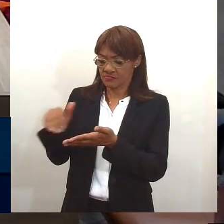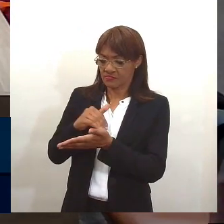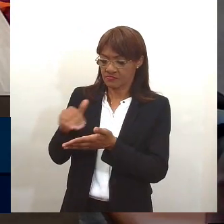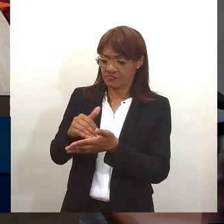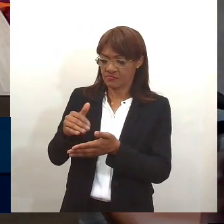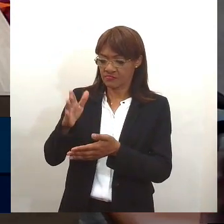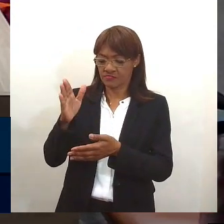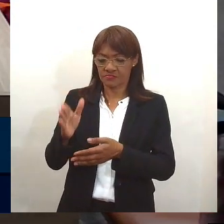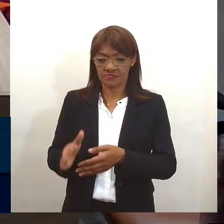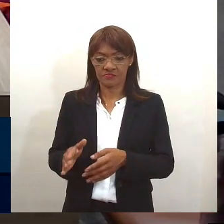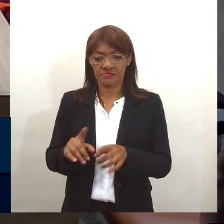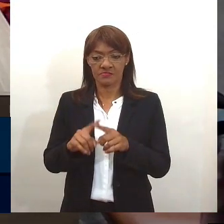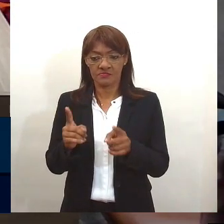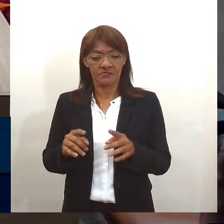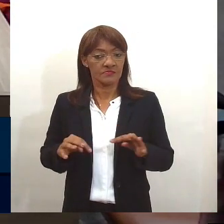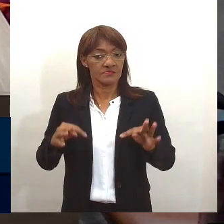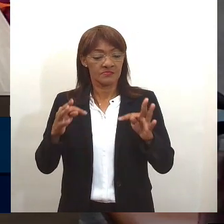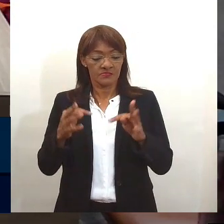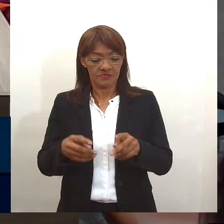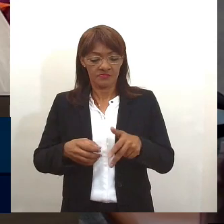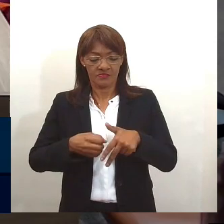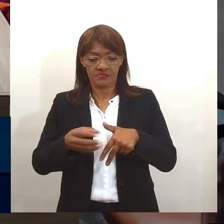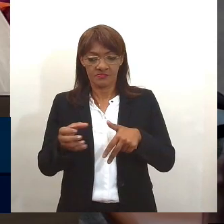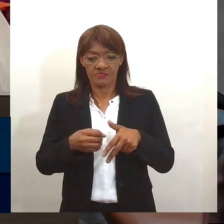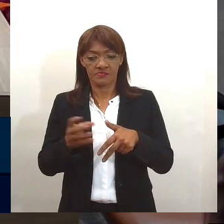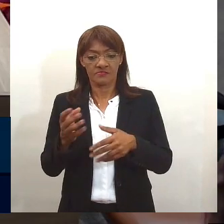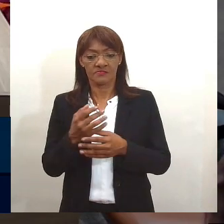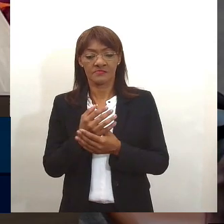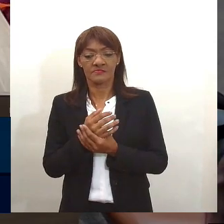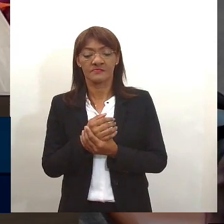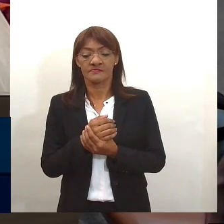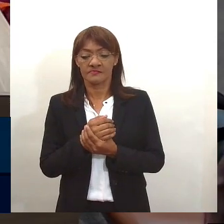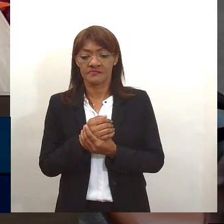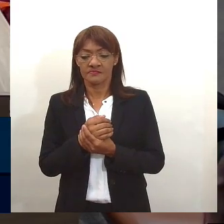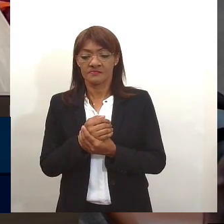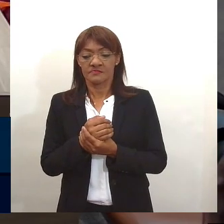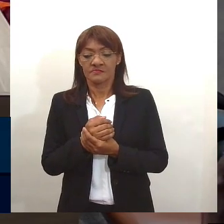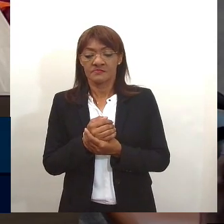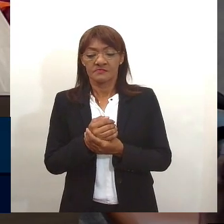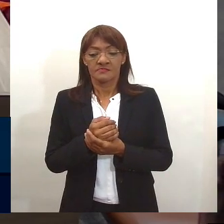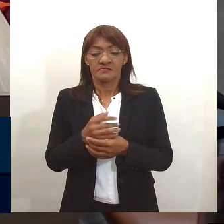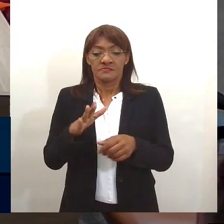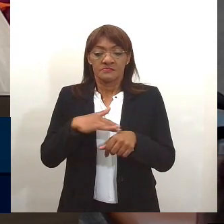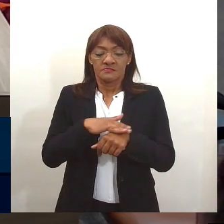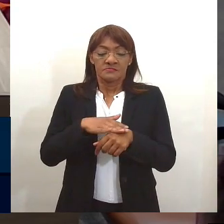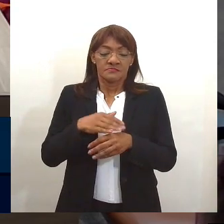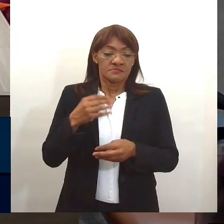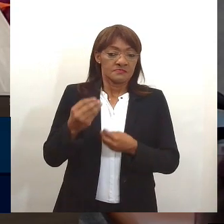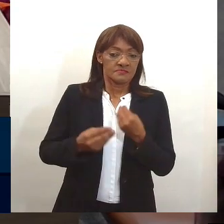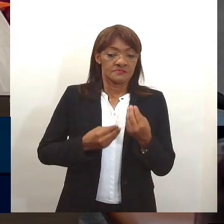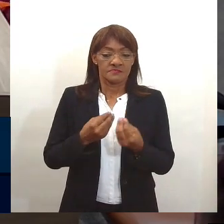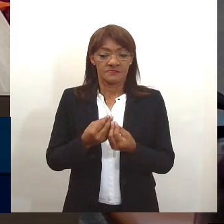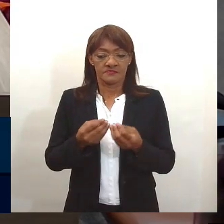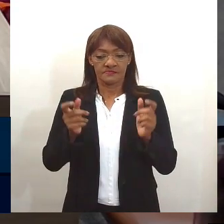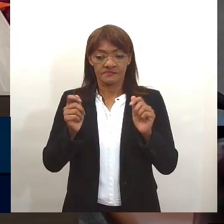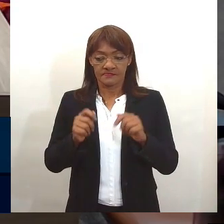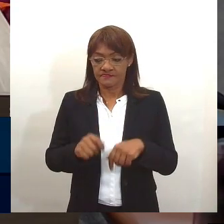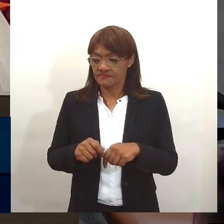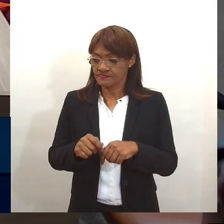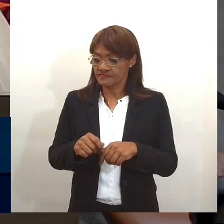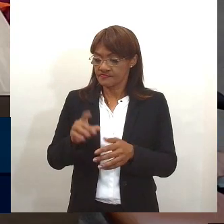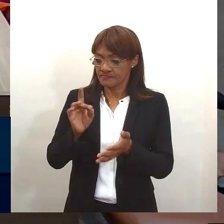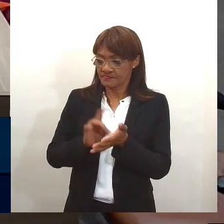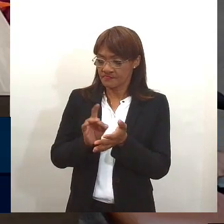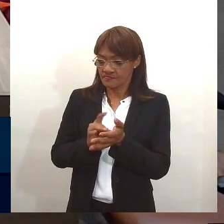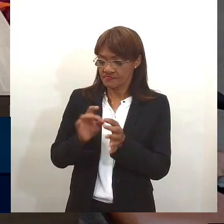sociais. Porque a gente está conversando aqui como que a gente vai beneficiar, né? Como que o ajuste fiscal beneficia. Aliás, eu vou até voltar um